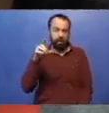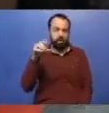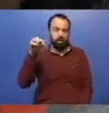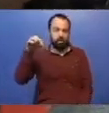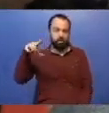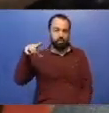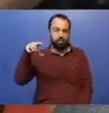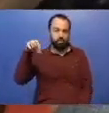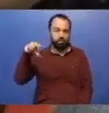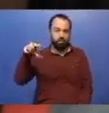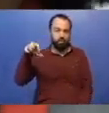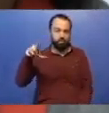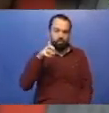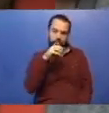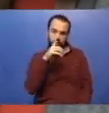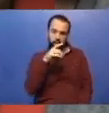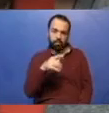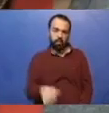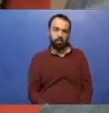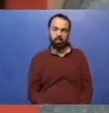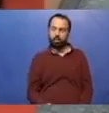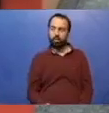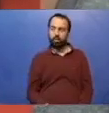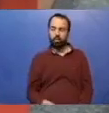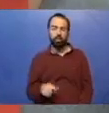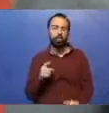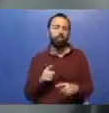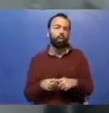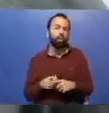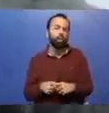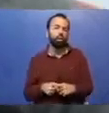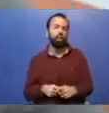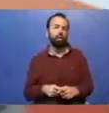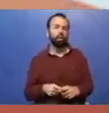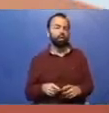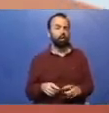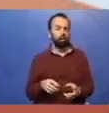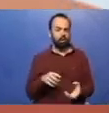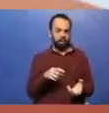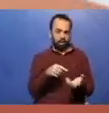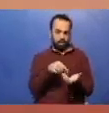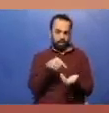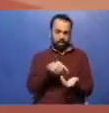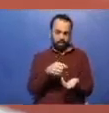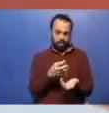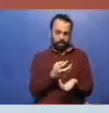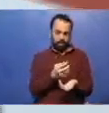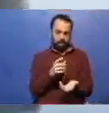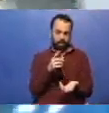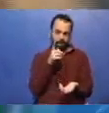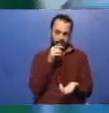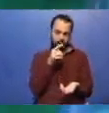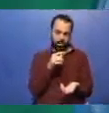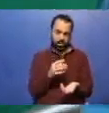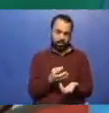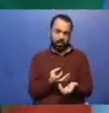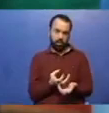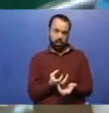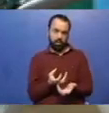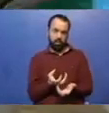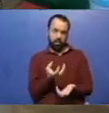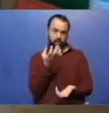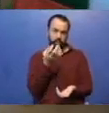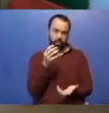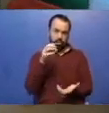algumas gotículas de água, tá? Por quê? Porque a água que estava aqui, ela encontrou